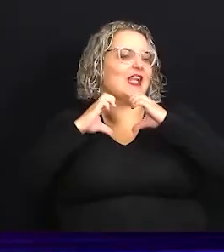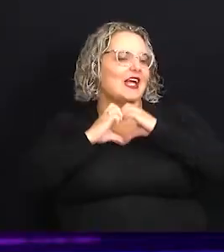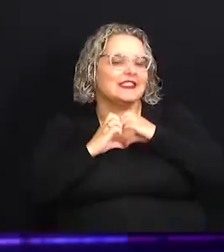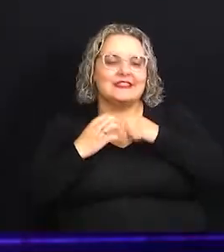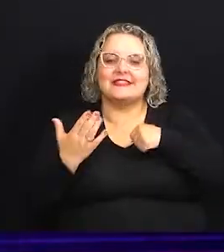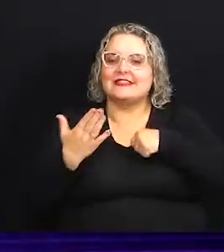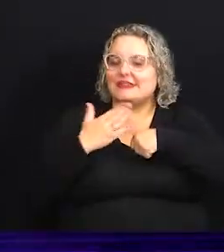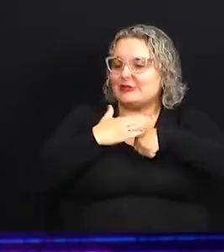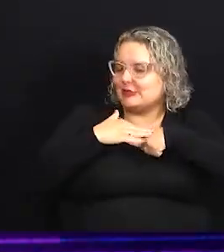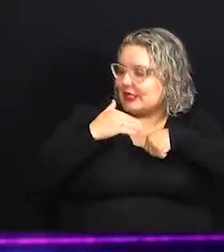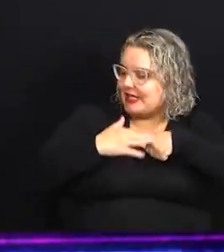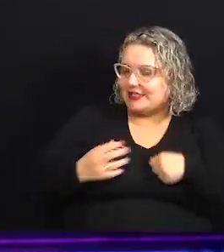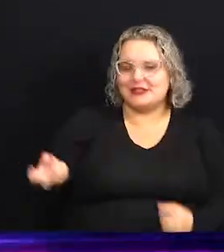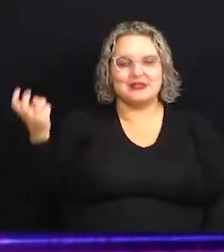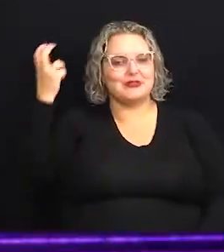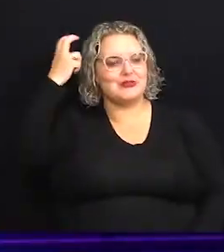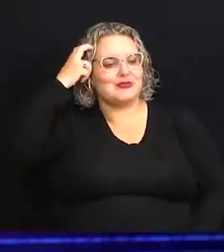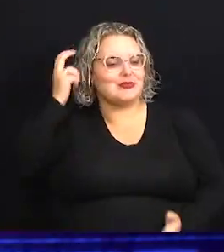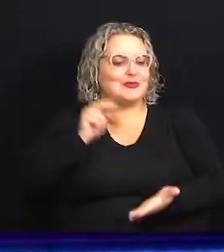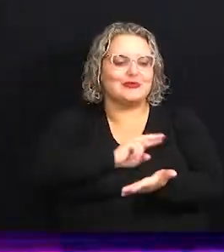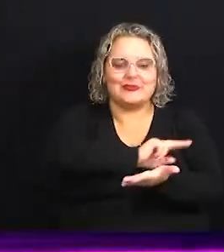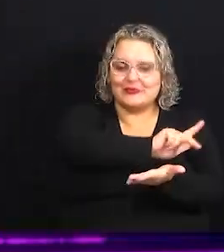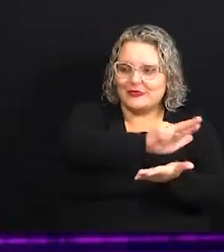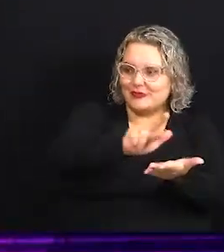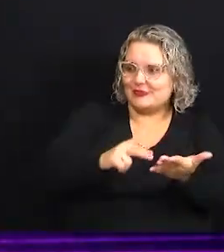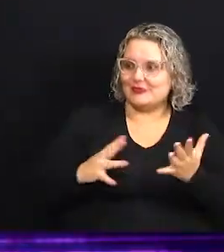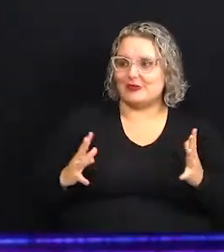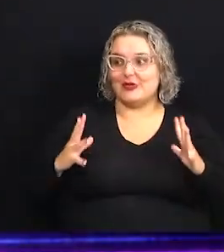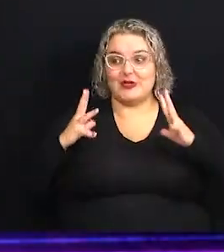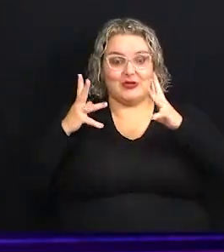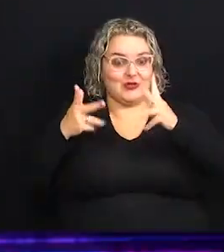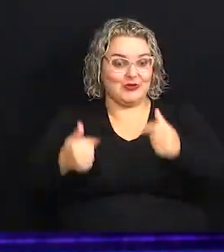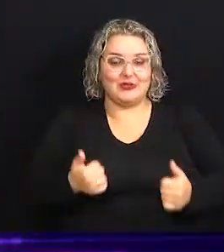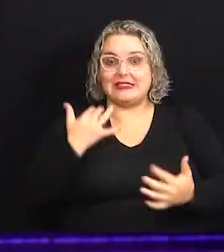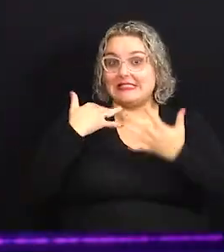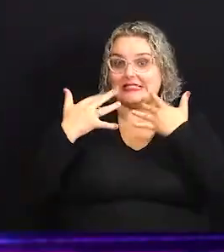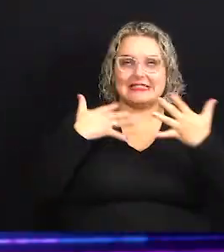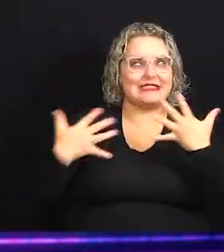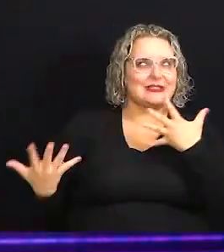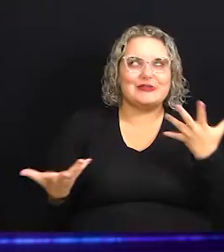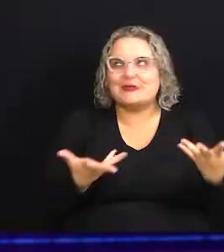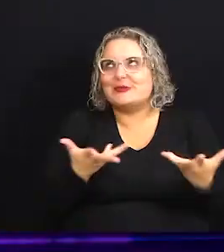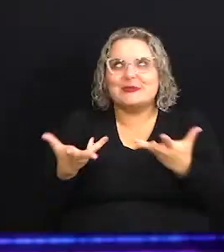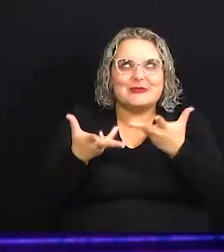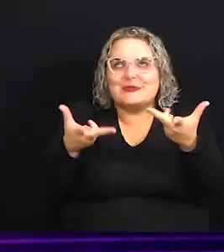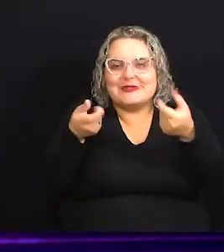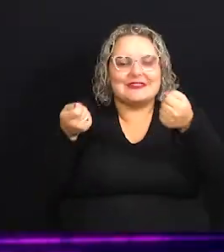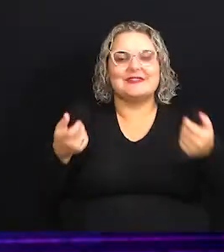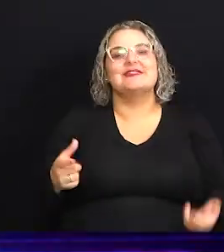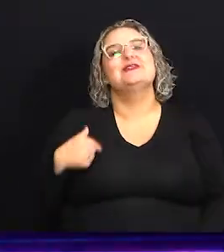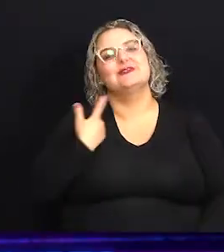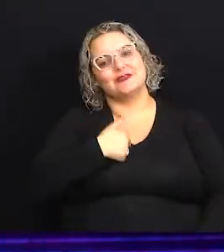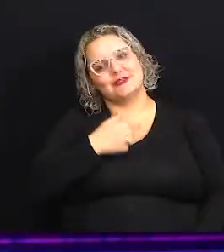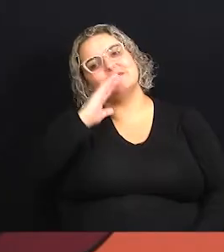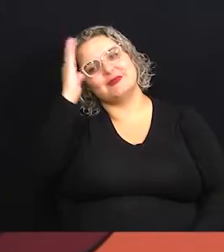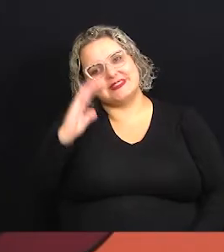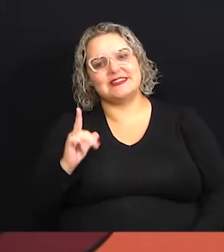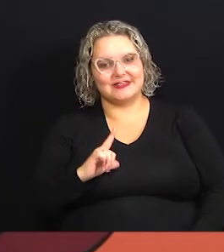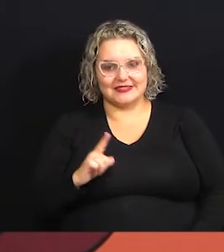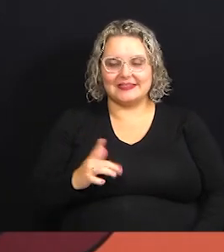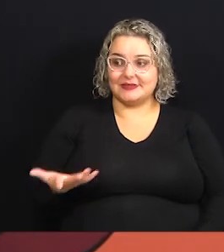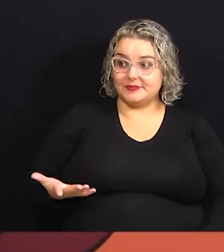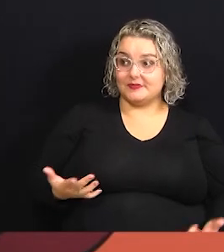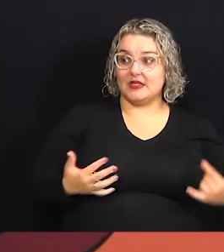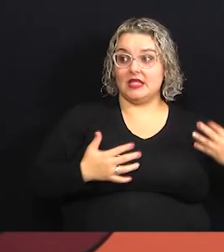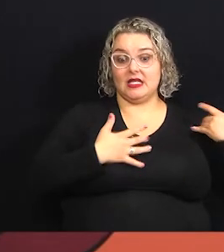afeto e cultura e diversidade e todas as cores e sabores que a gente sabe que o nosso Brasil tem. É